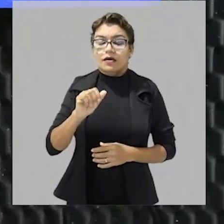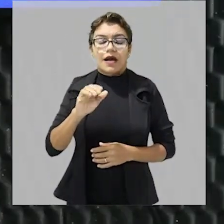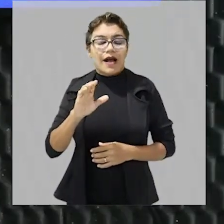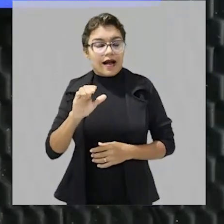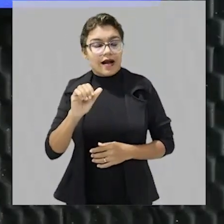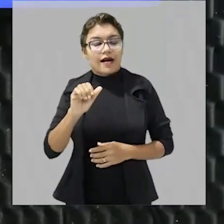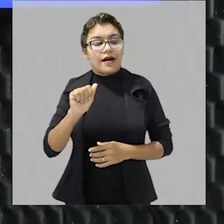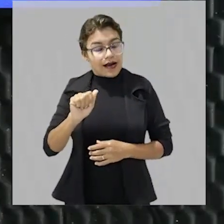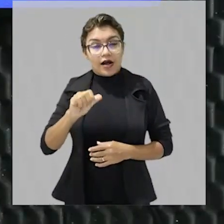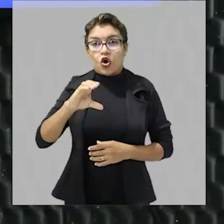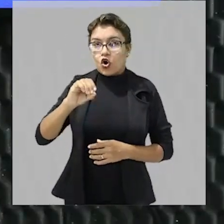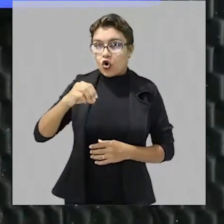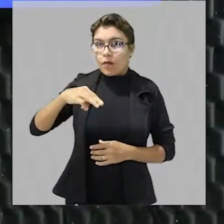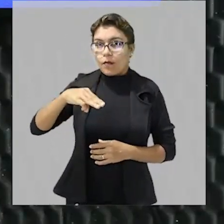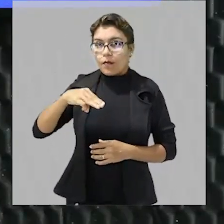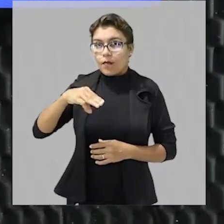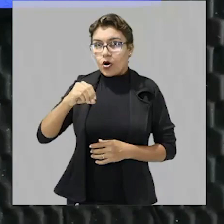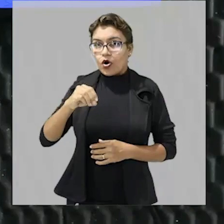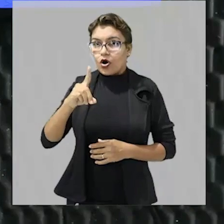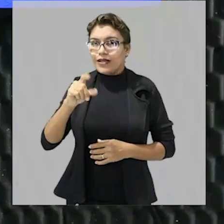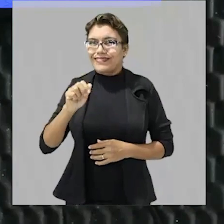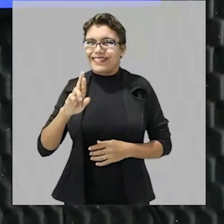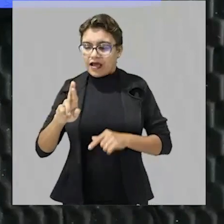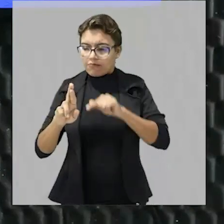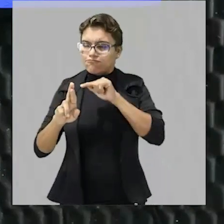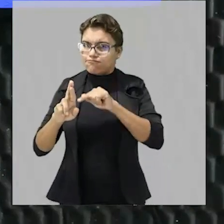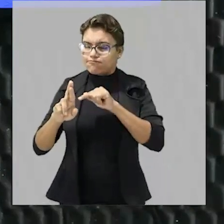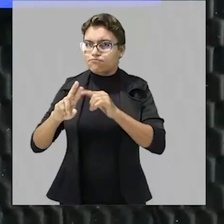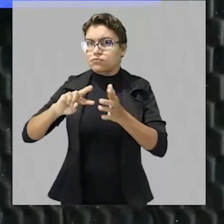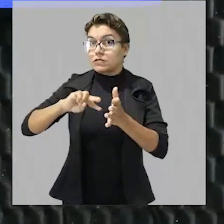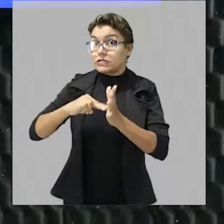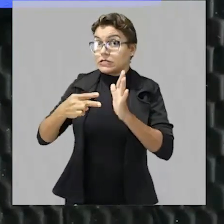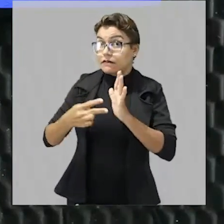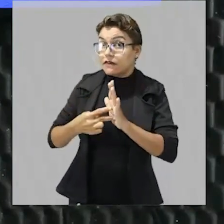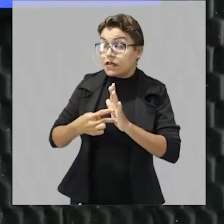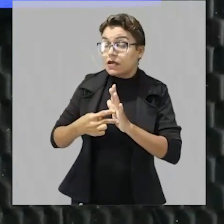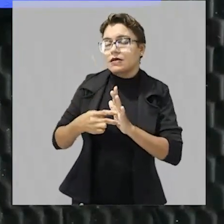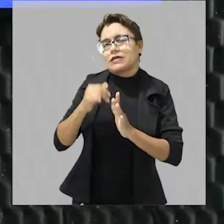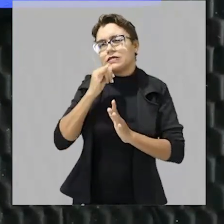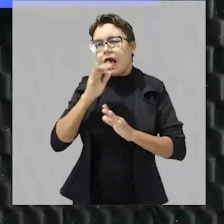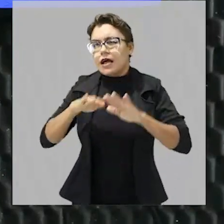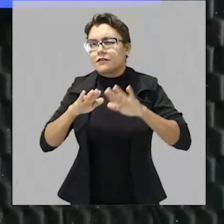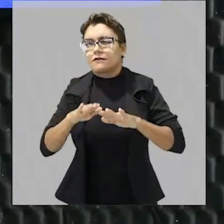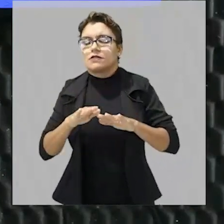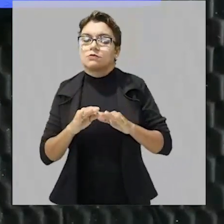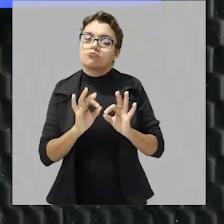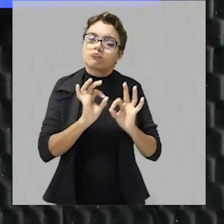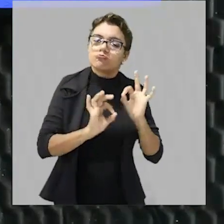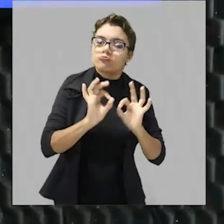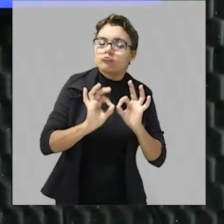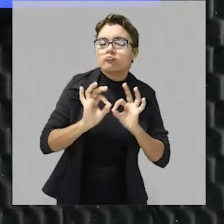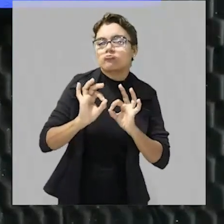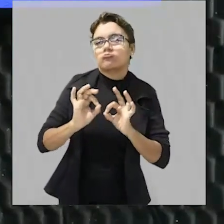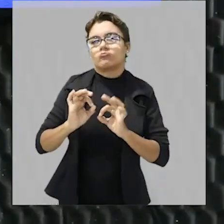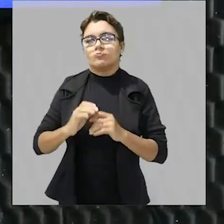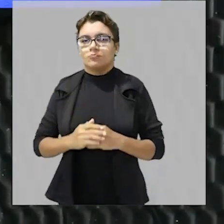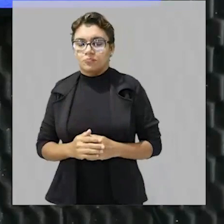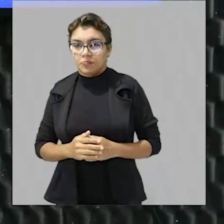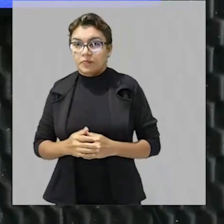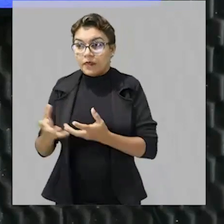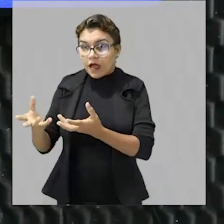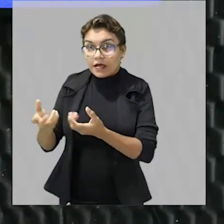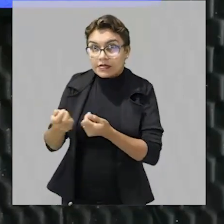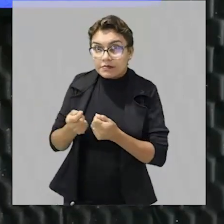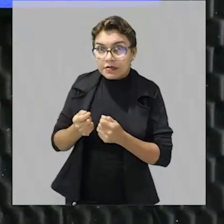Diálogo 3. Dora, o que eu faço? Ando tão preocupada com o Fabinho. Meu filho está